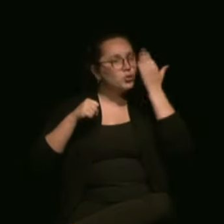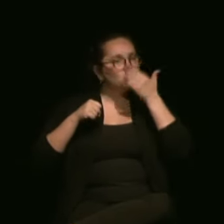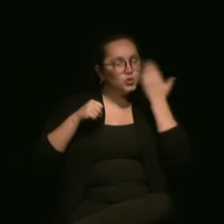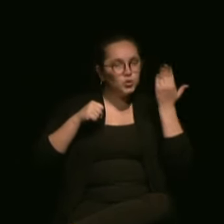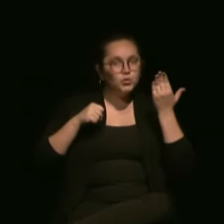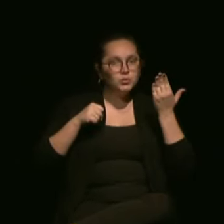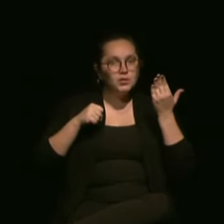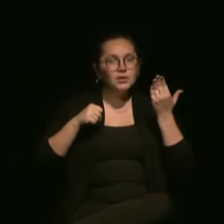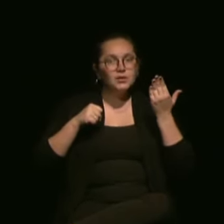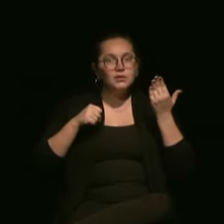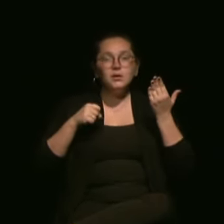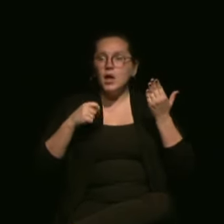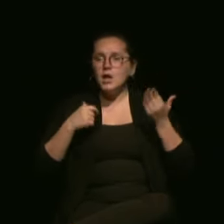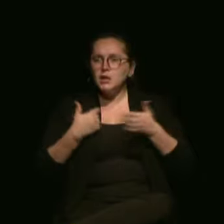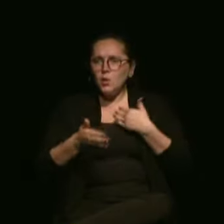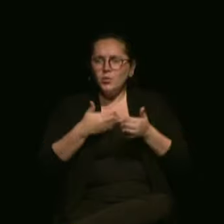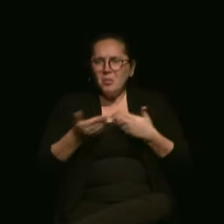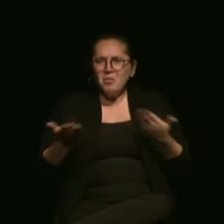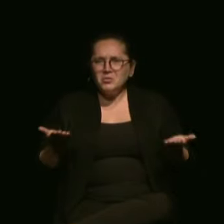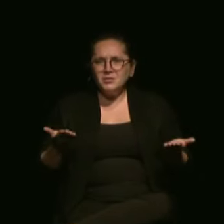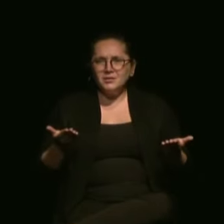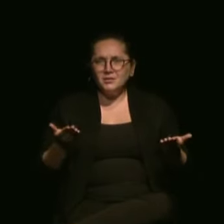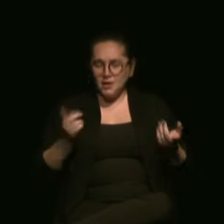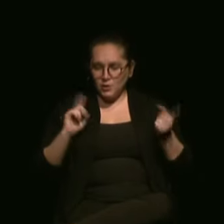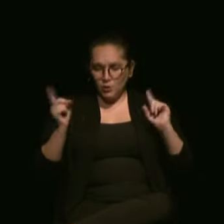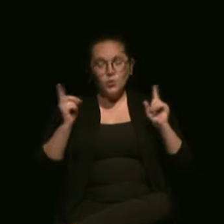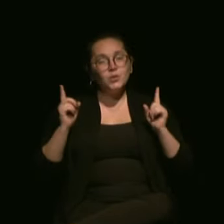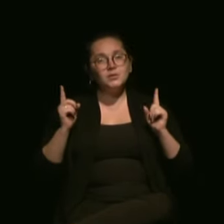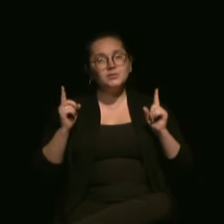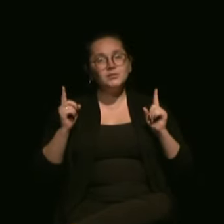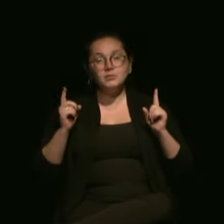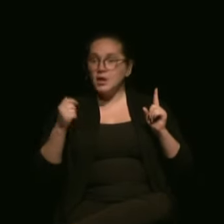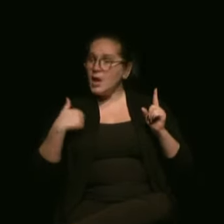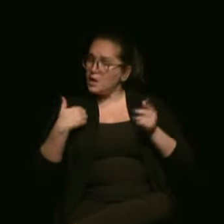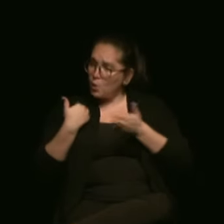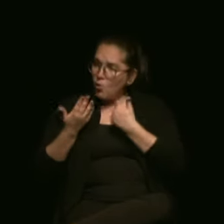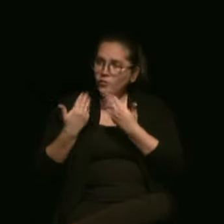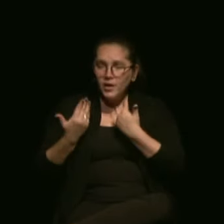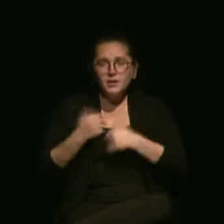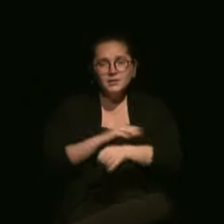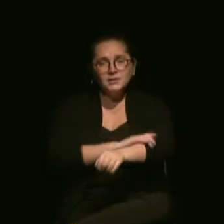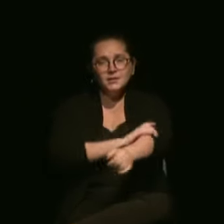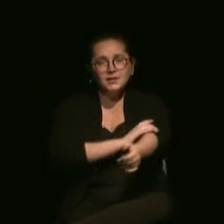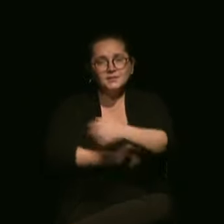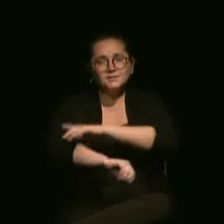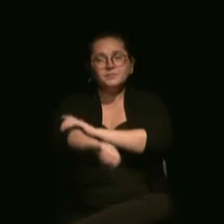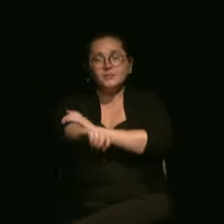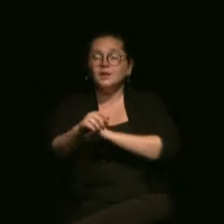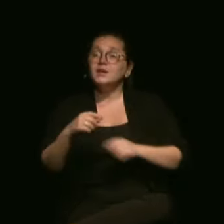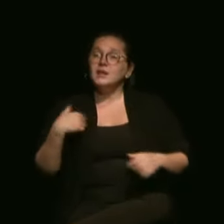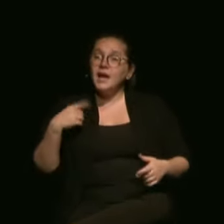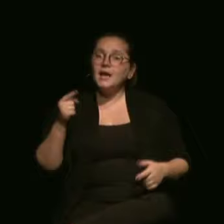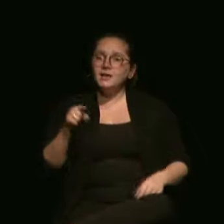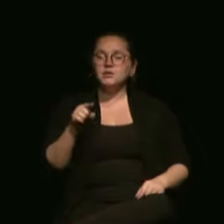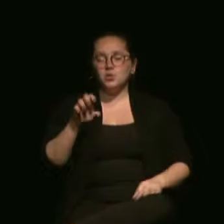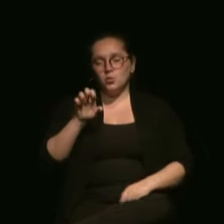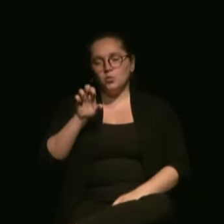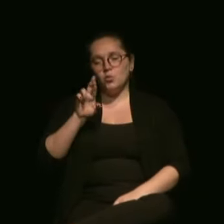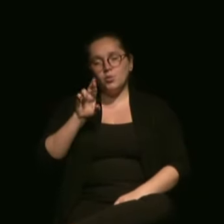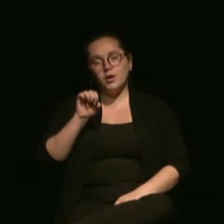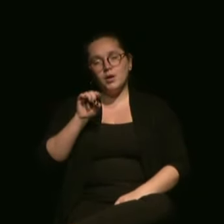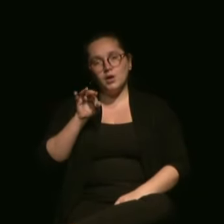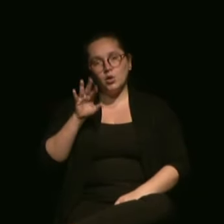com o joelho colado em mim, não importa isso, ela fale comigo. Ao contrário, e cada vez menos erótico no